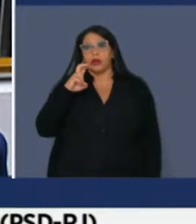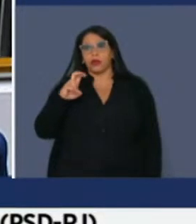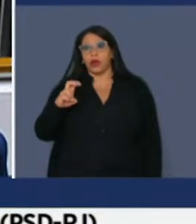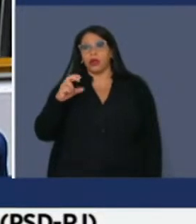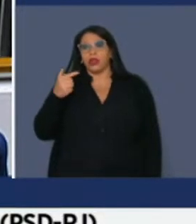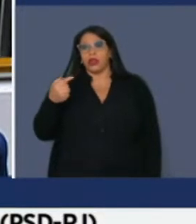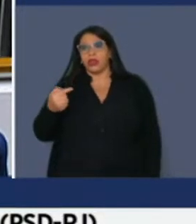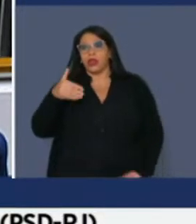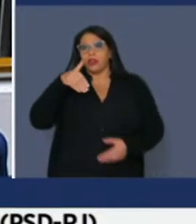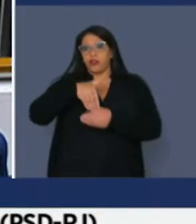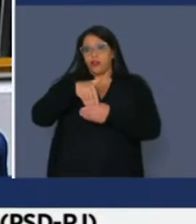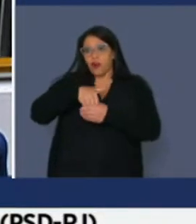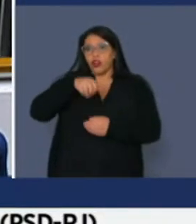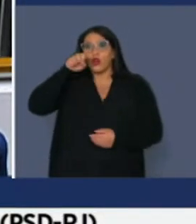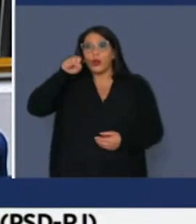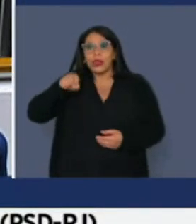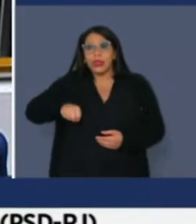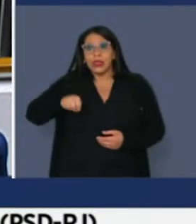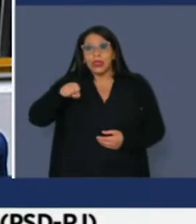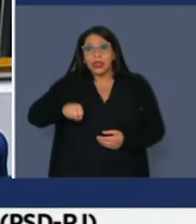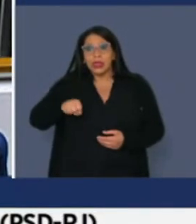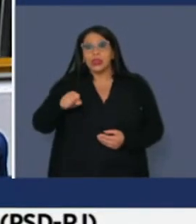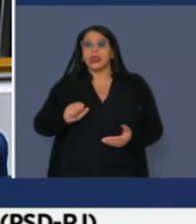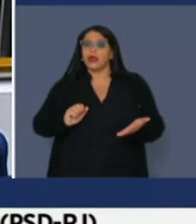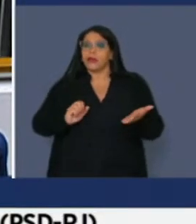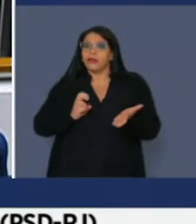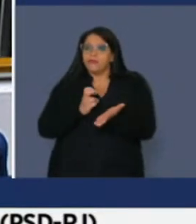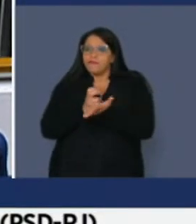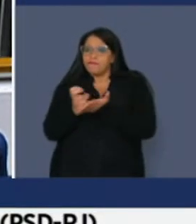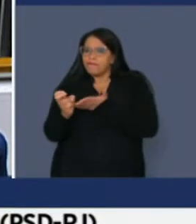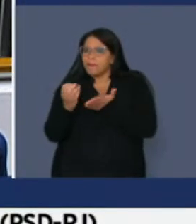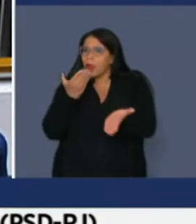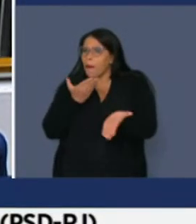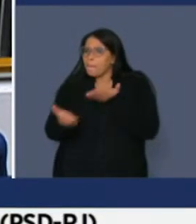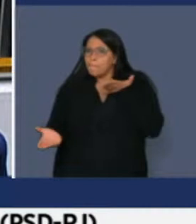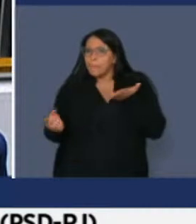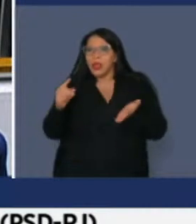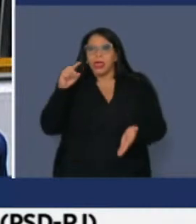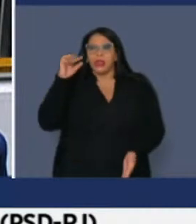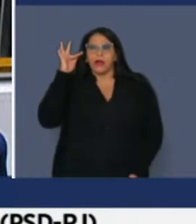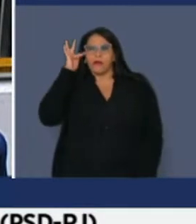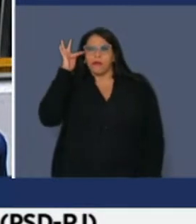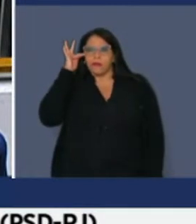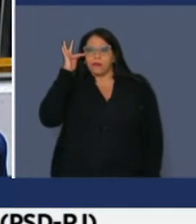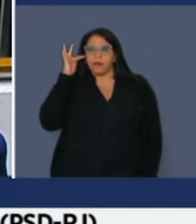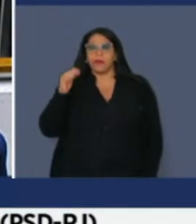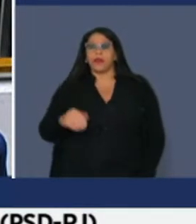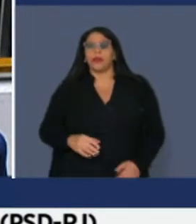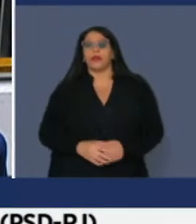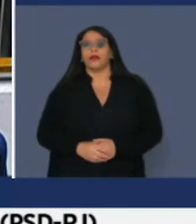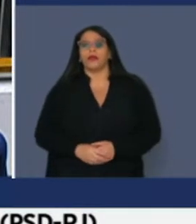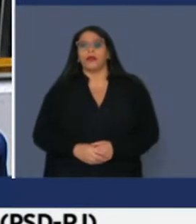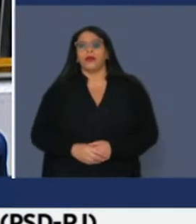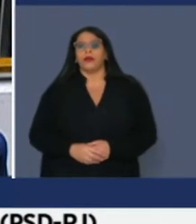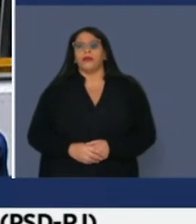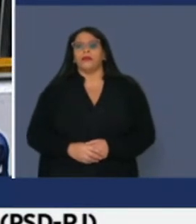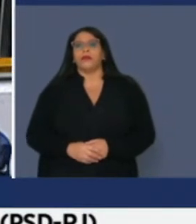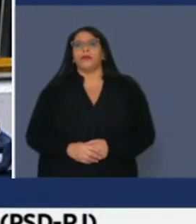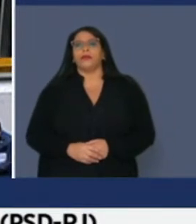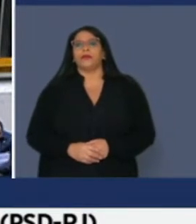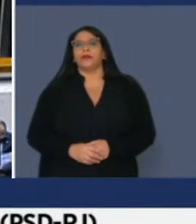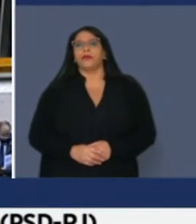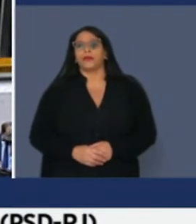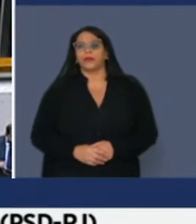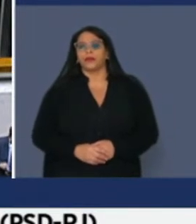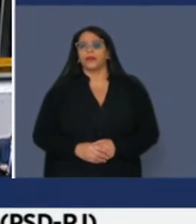257 votos sim, pela aplicação da penalidade. Penalidade de perda de mandato,